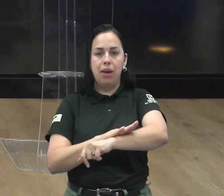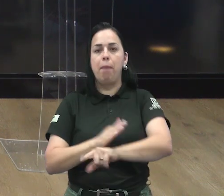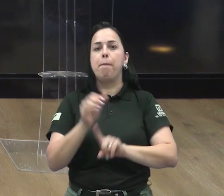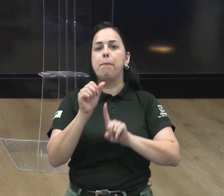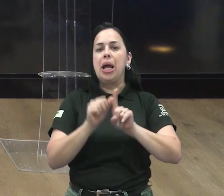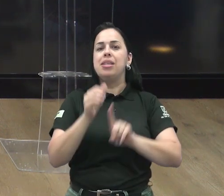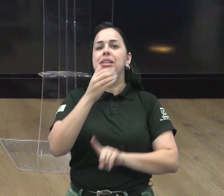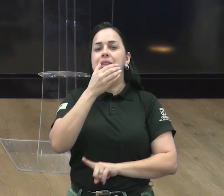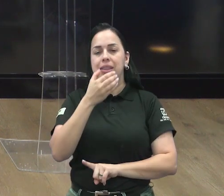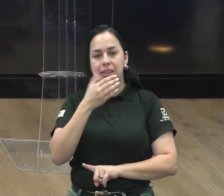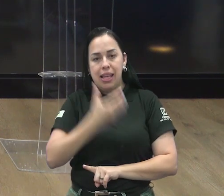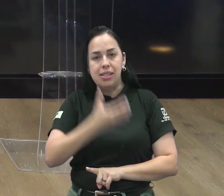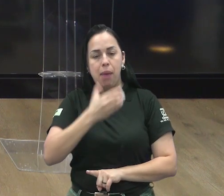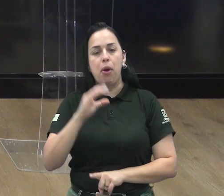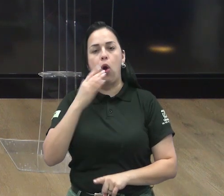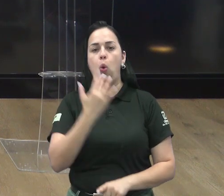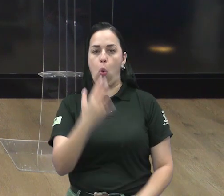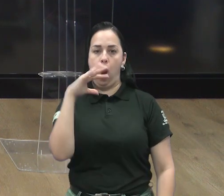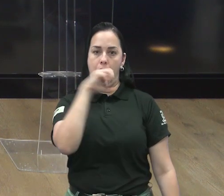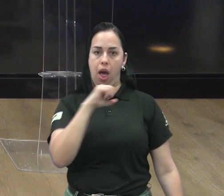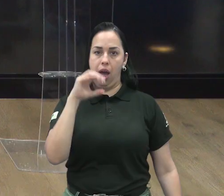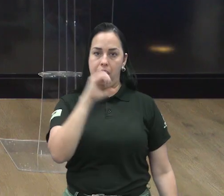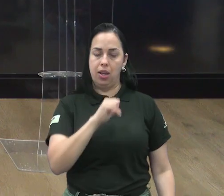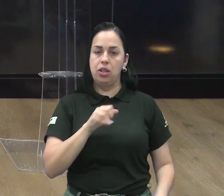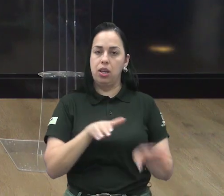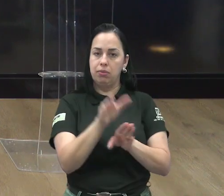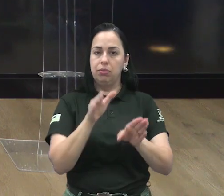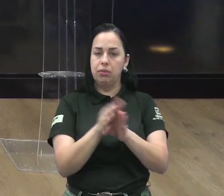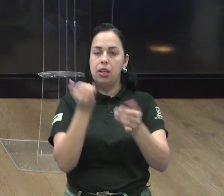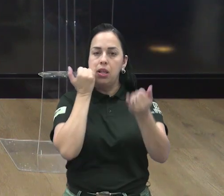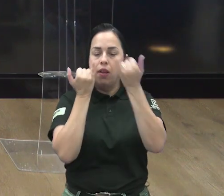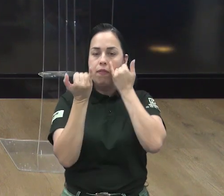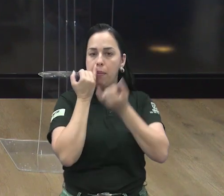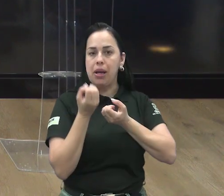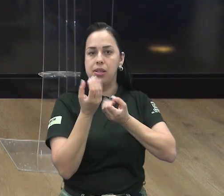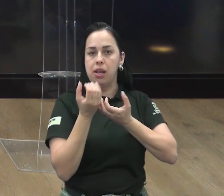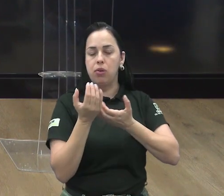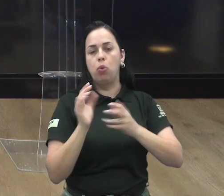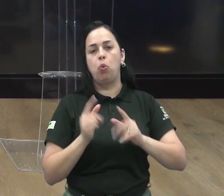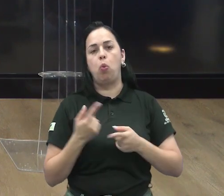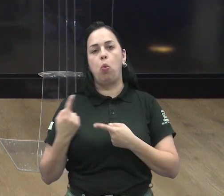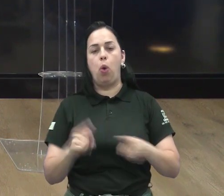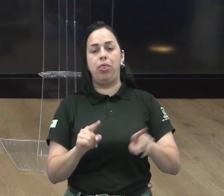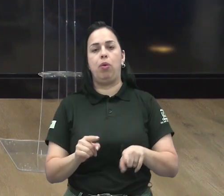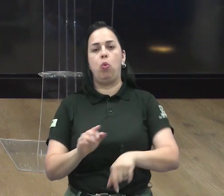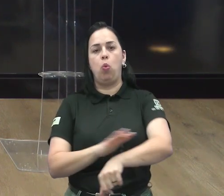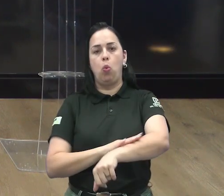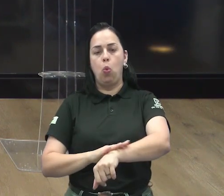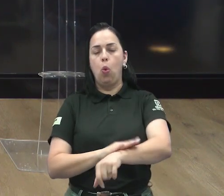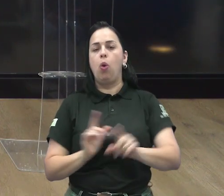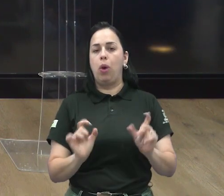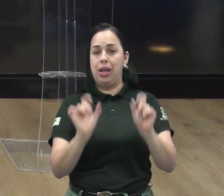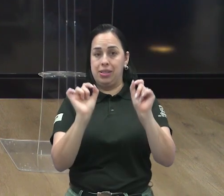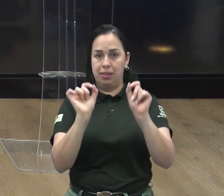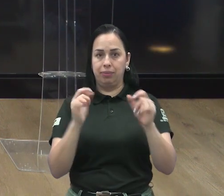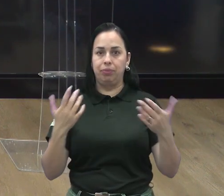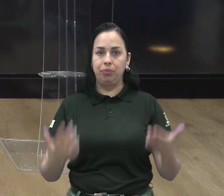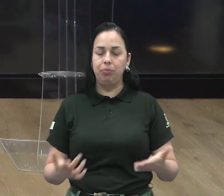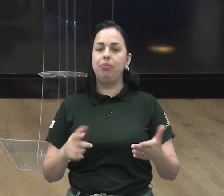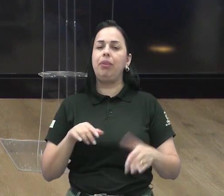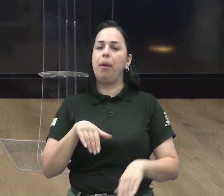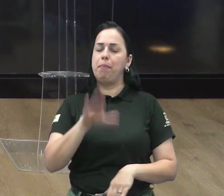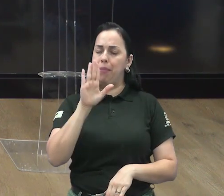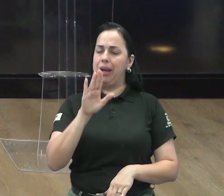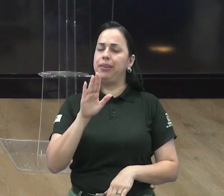Dezembro Laranja, que destaca a importância da prevenção e detecção precoce do câncer de pele. A doença é o tipo